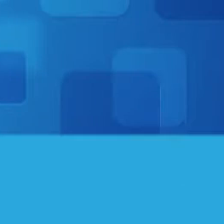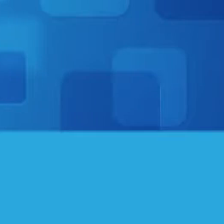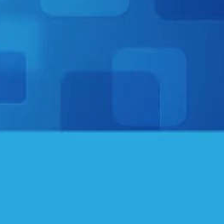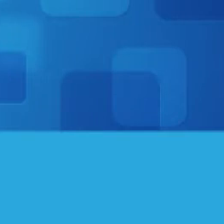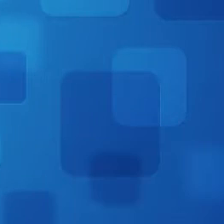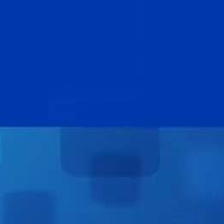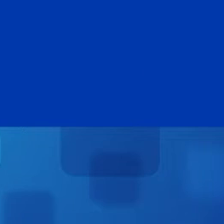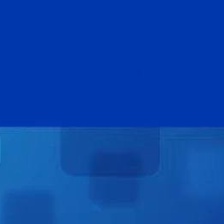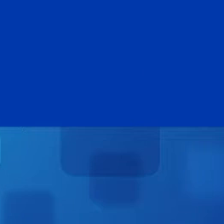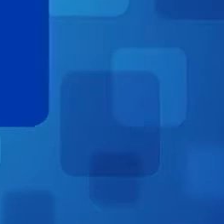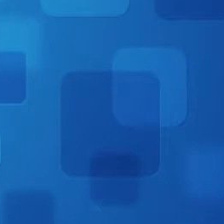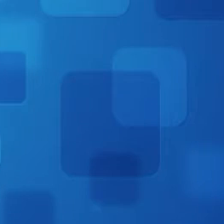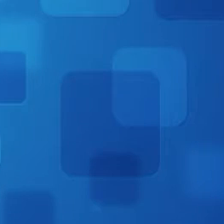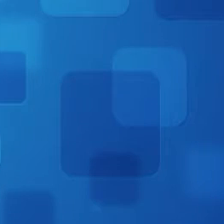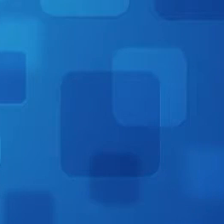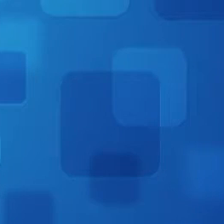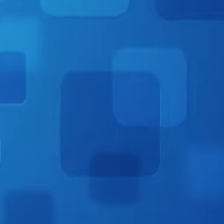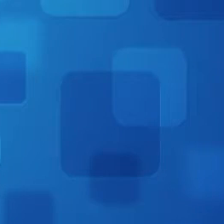Música